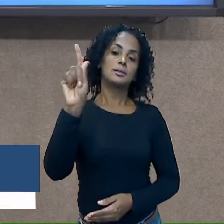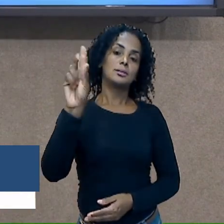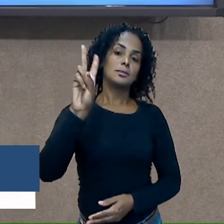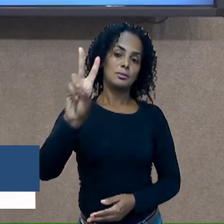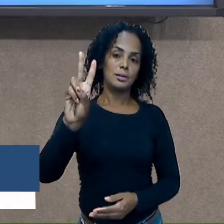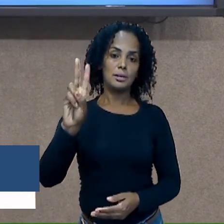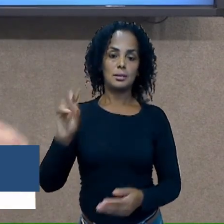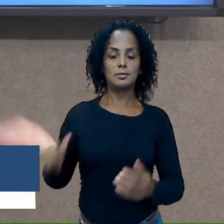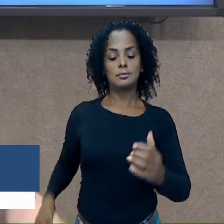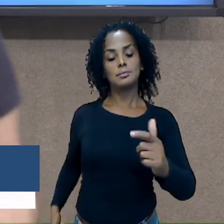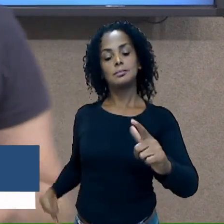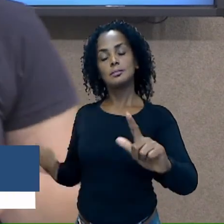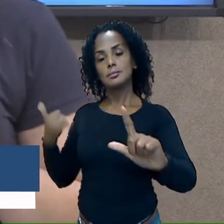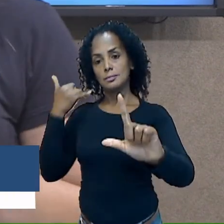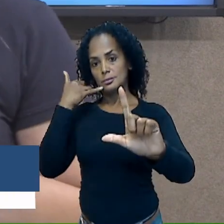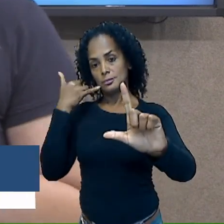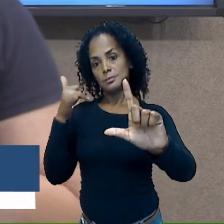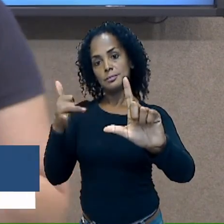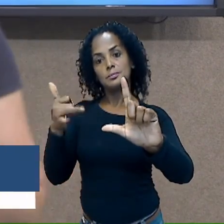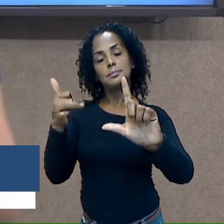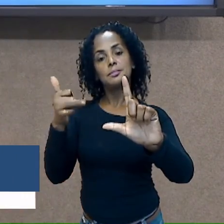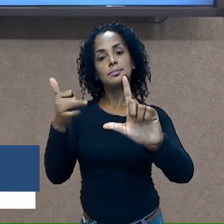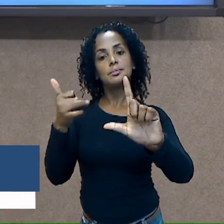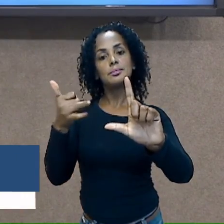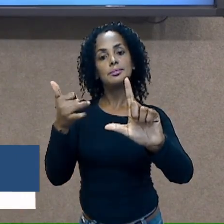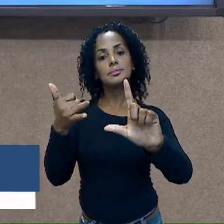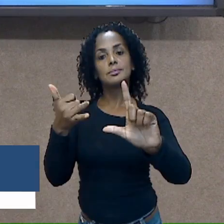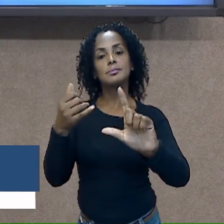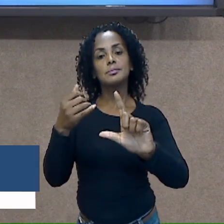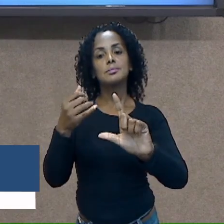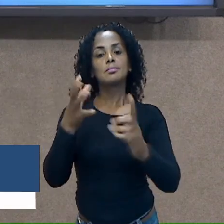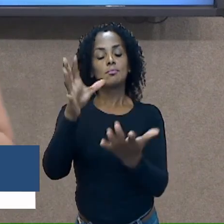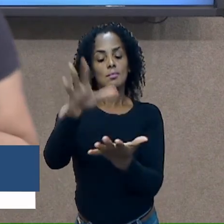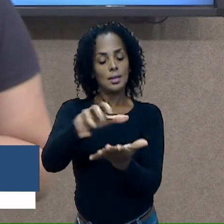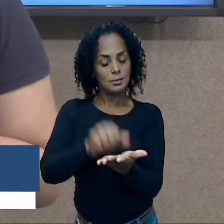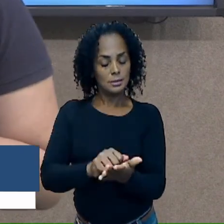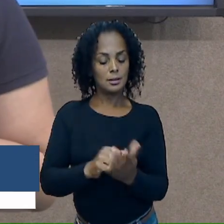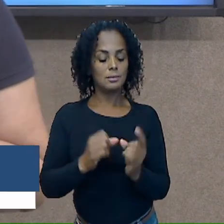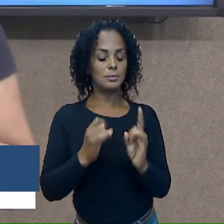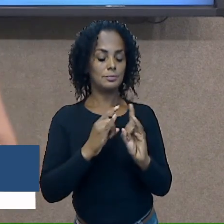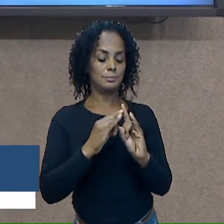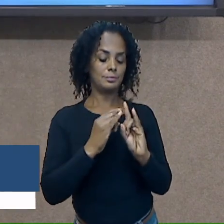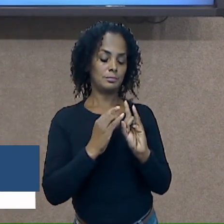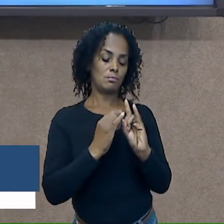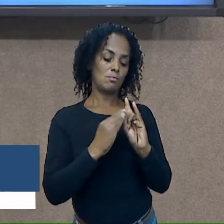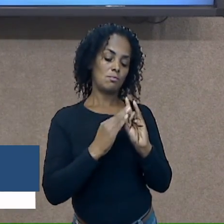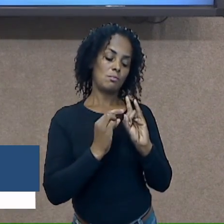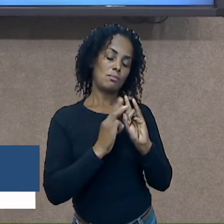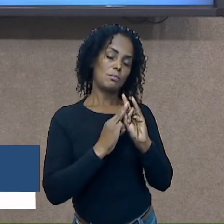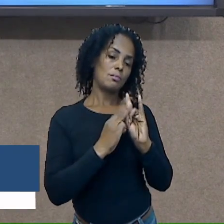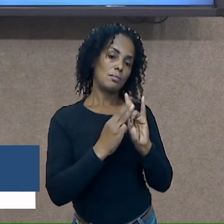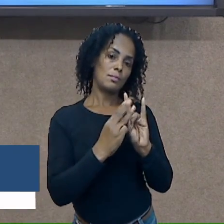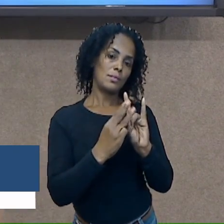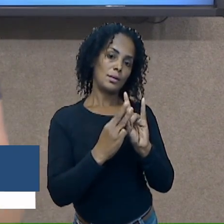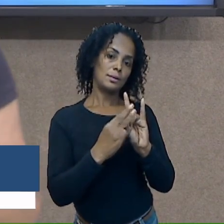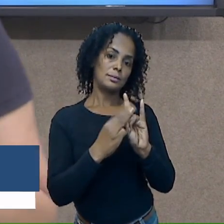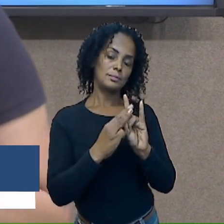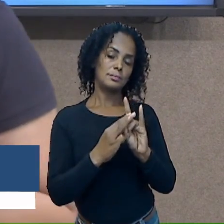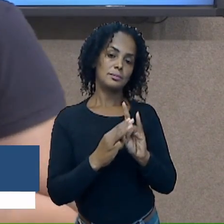do seu celular na imagem que aparece no canto da tela, se inscreva no nosso canal no YouTube, SMED GV,